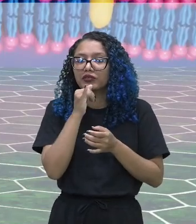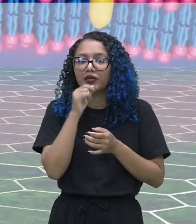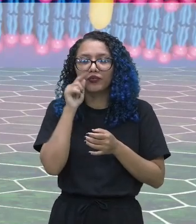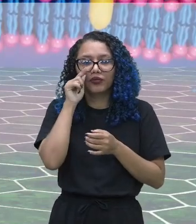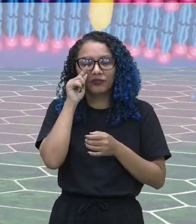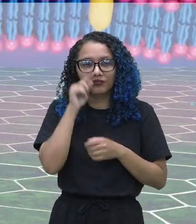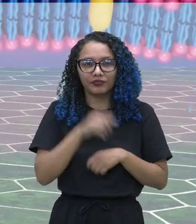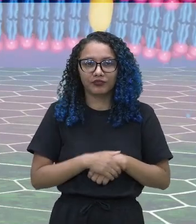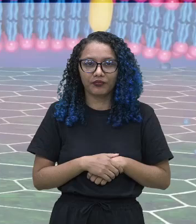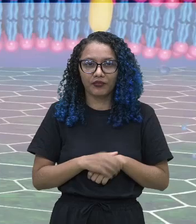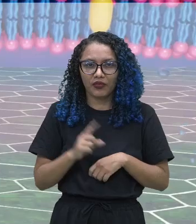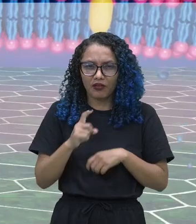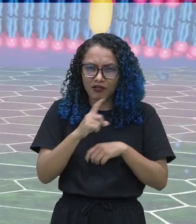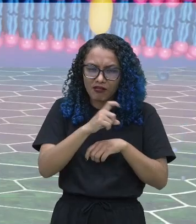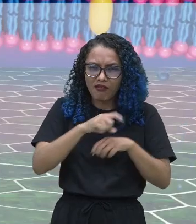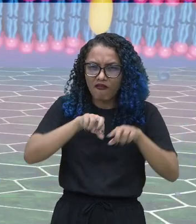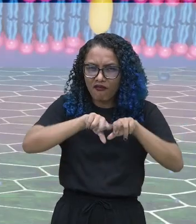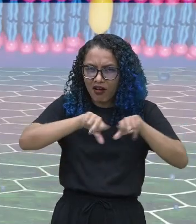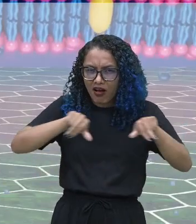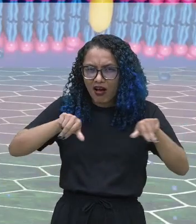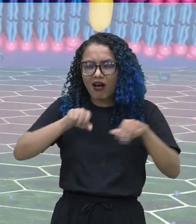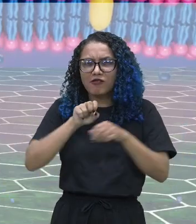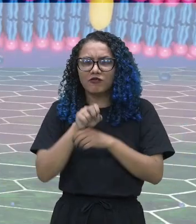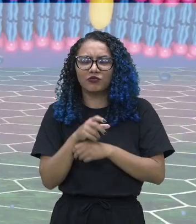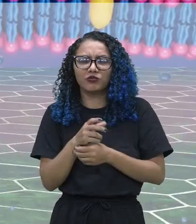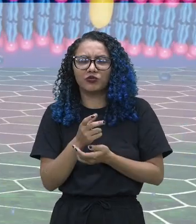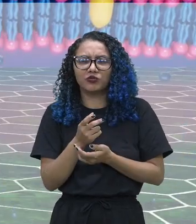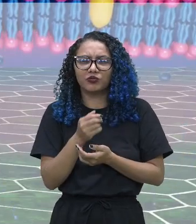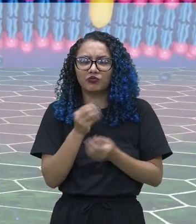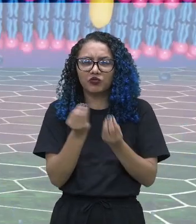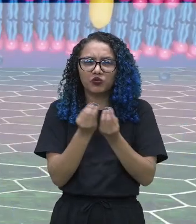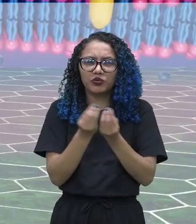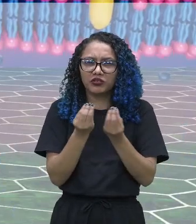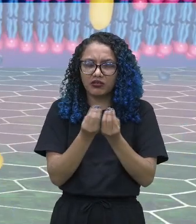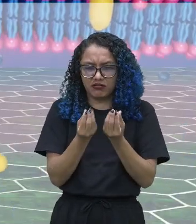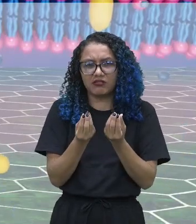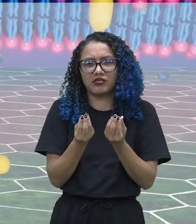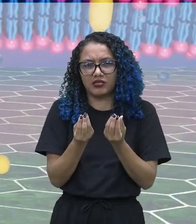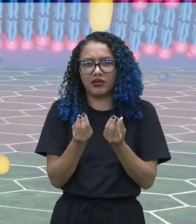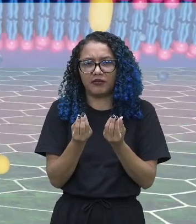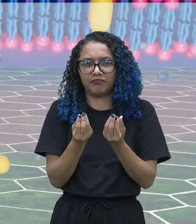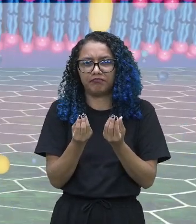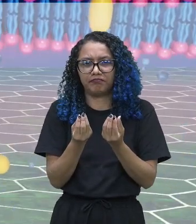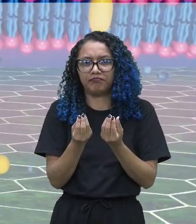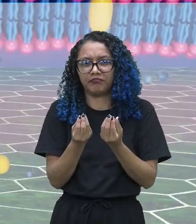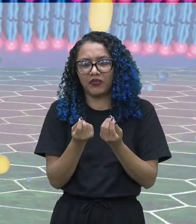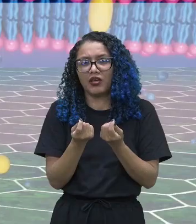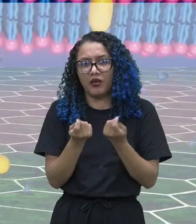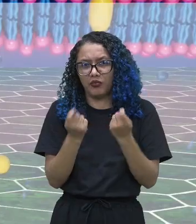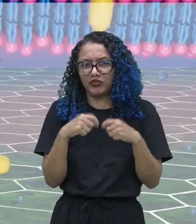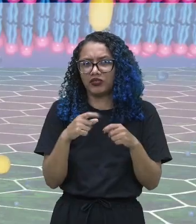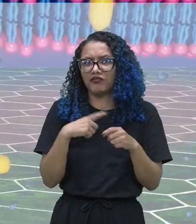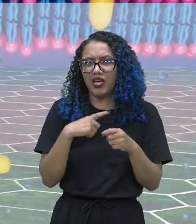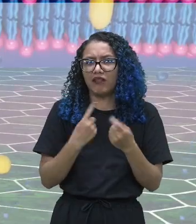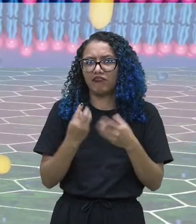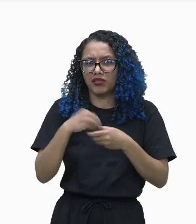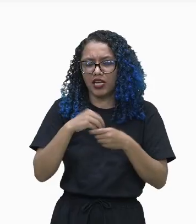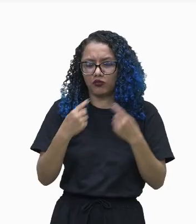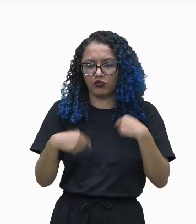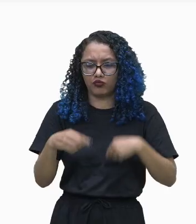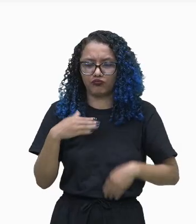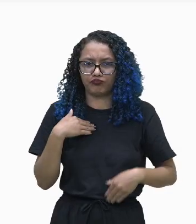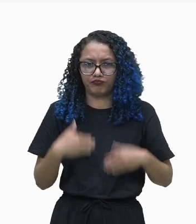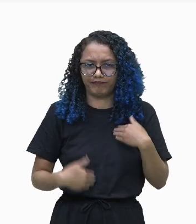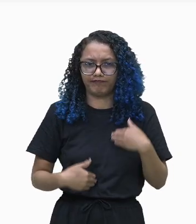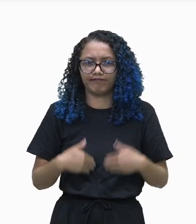micro-organismos, toxinas, partículas que estejam ali em passagem pelo nosso organismo, tá? Vamos